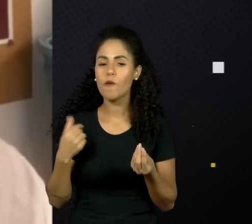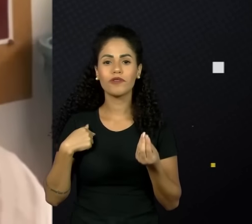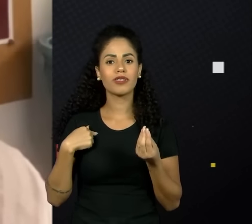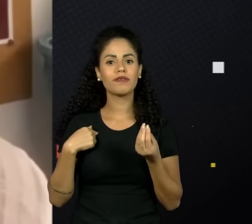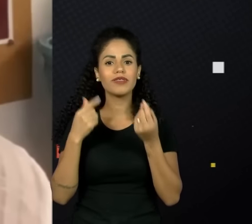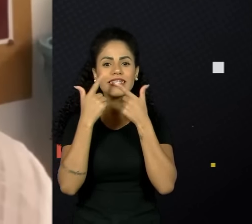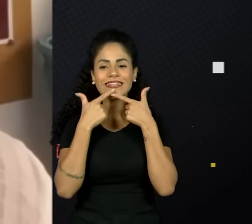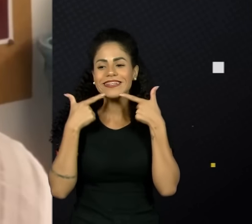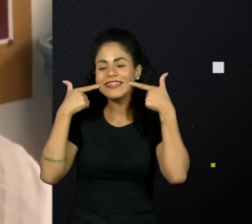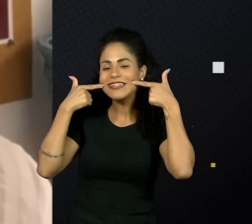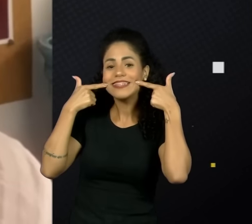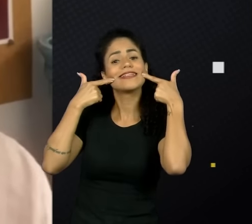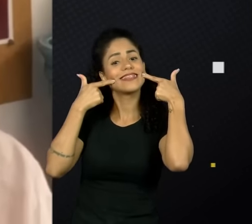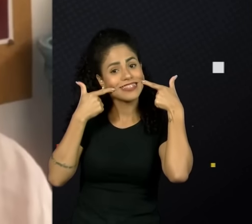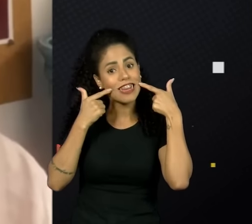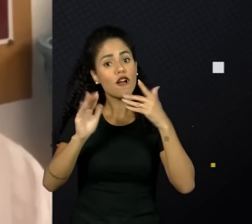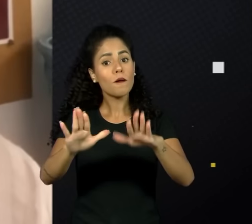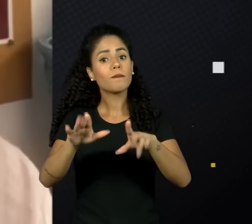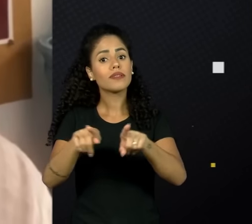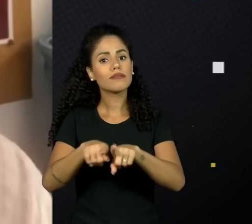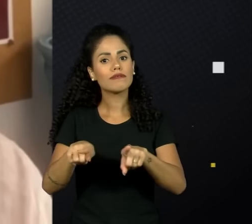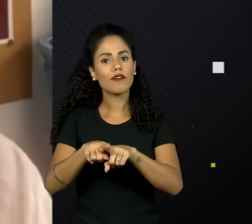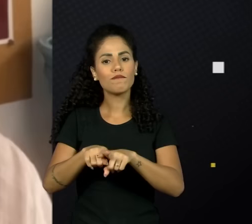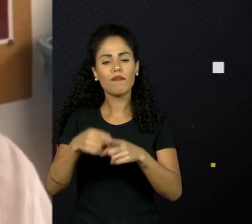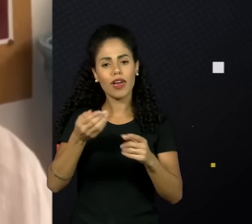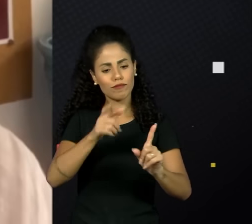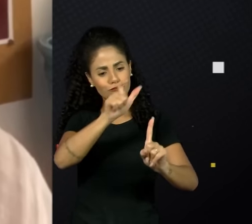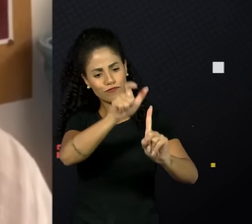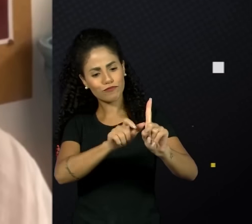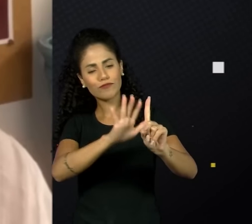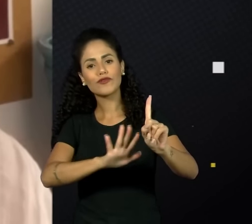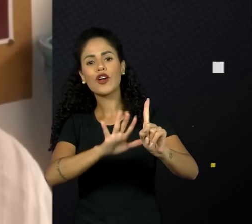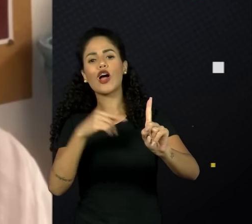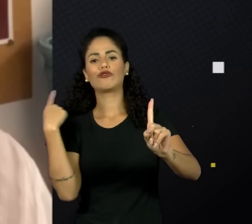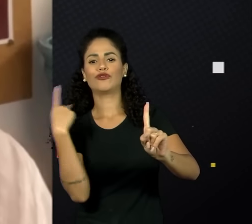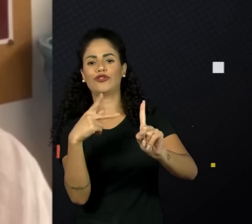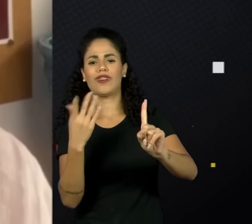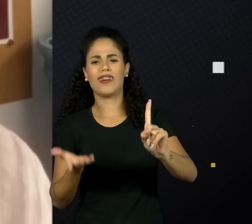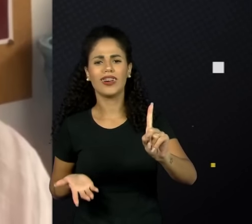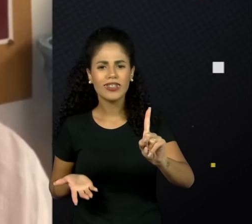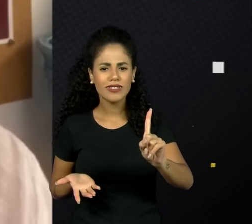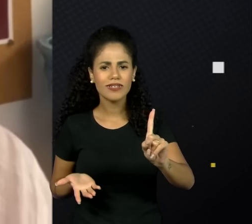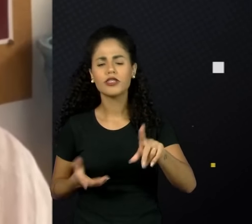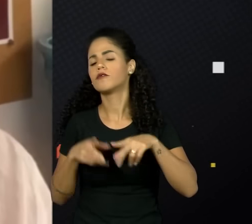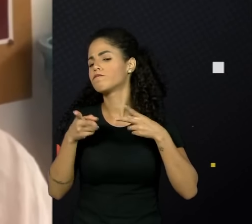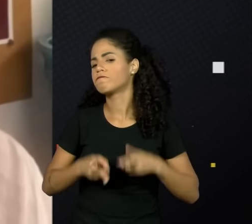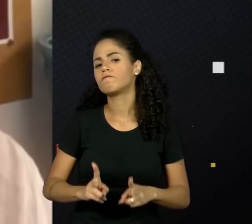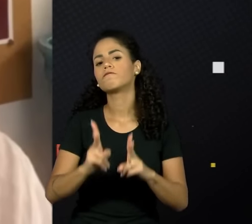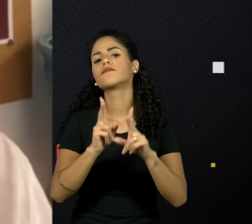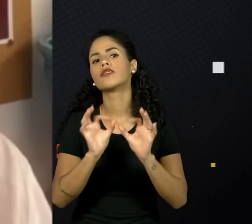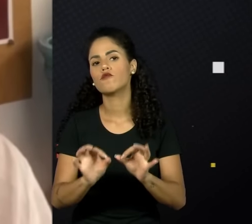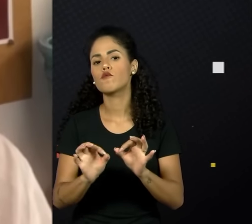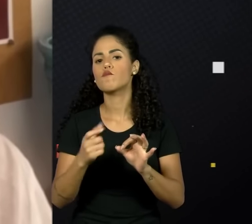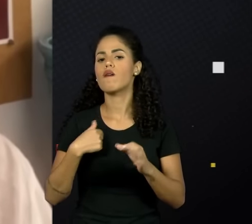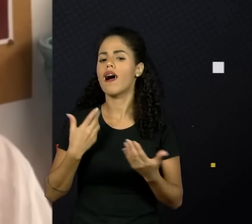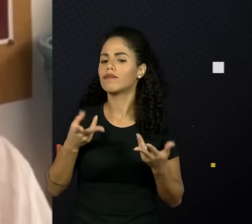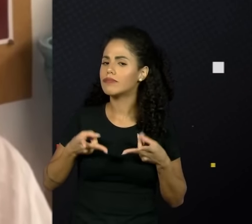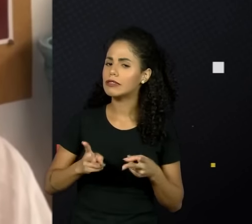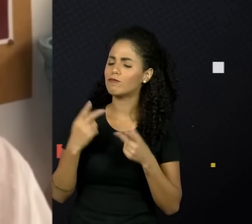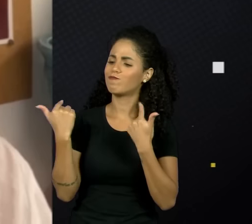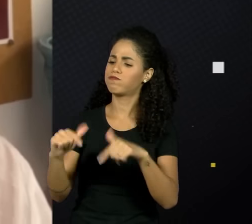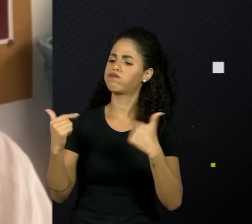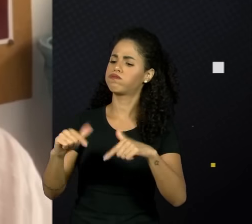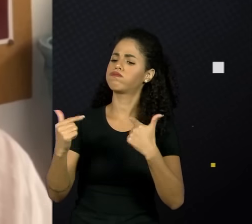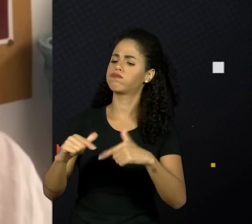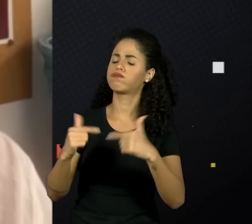danado que ele tem mas a honestidade do trabalho eu acho que isso é uma coisa que ele mantém ele mantém essa honestidade a cada trabalho que